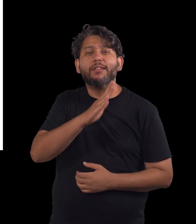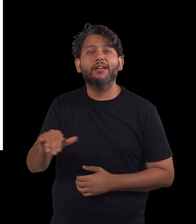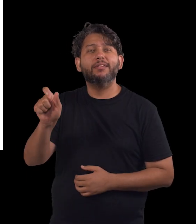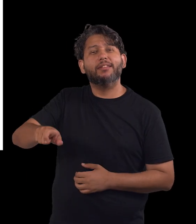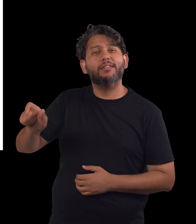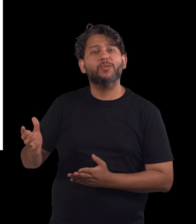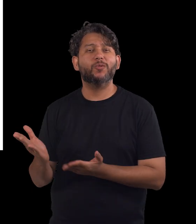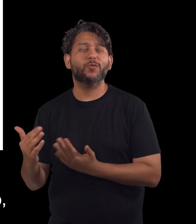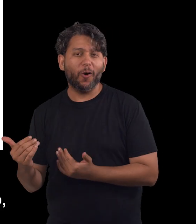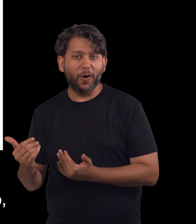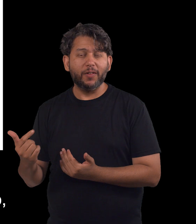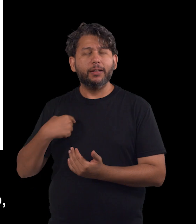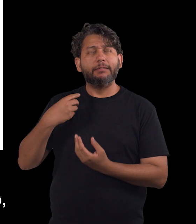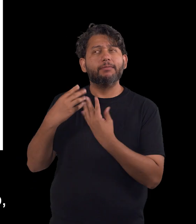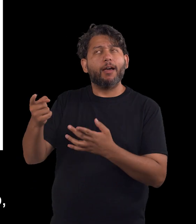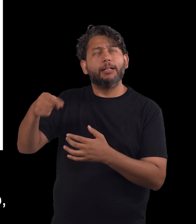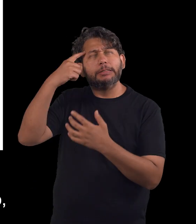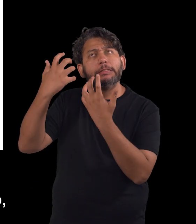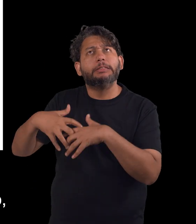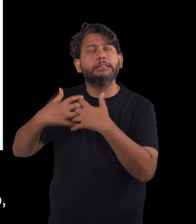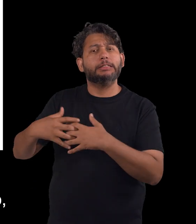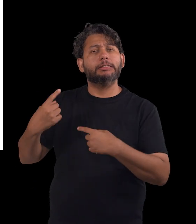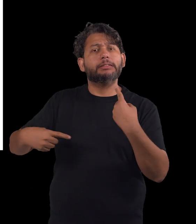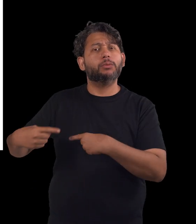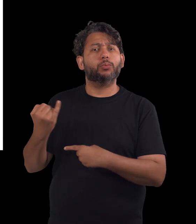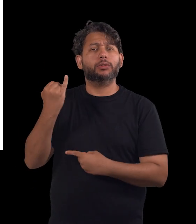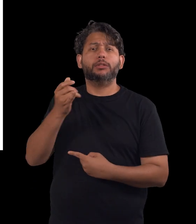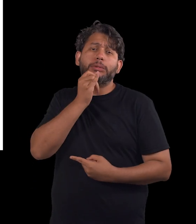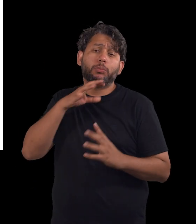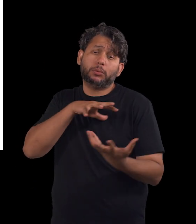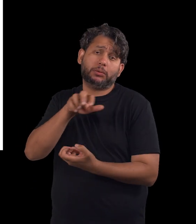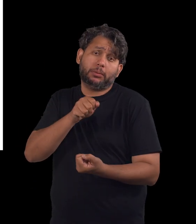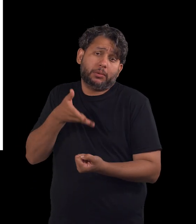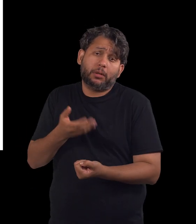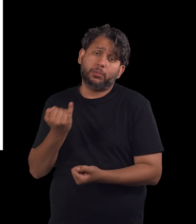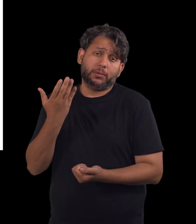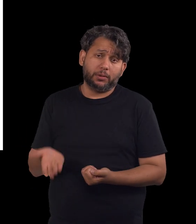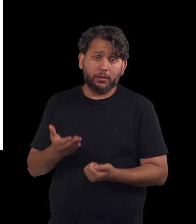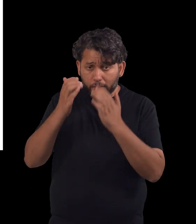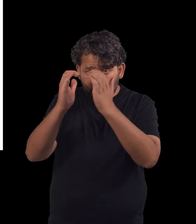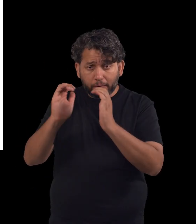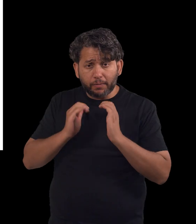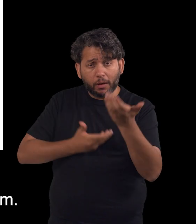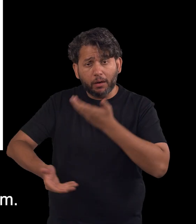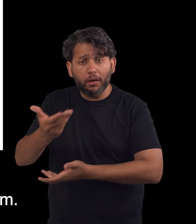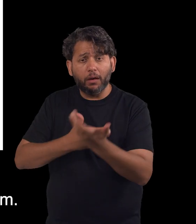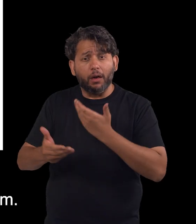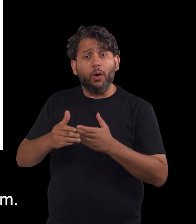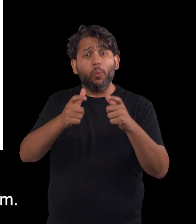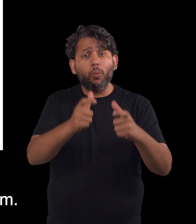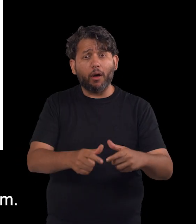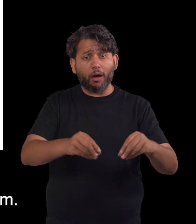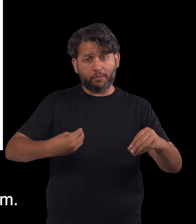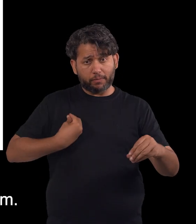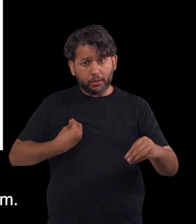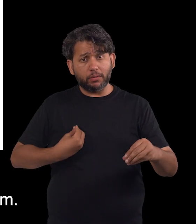aproximar as crianças e jovens das grandes questões do nosso tempo, como a sustentabilidade, a convivência respeitosa e o cuidado